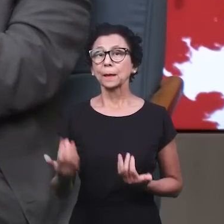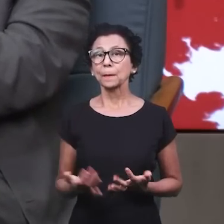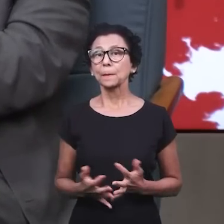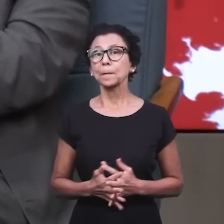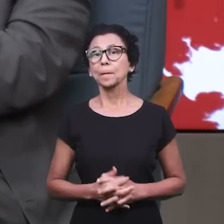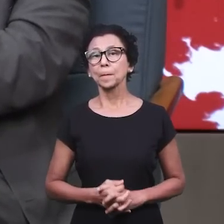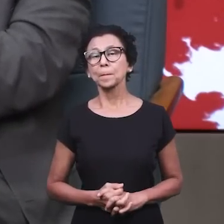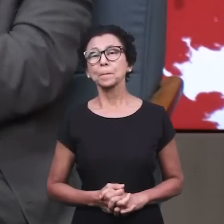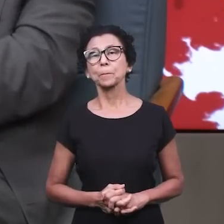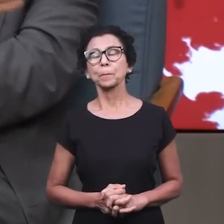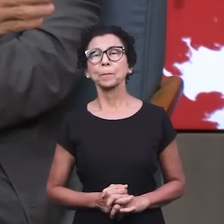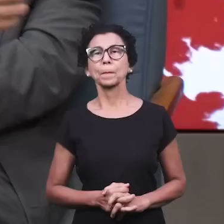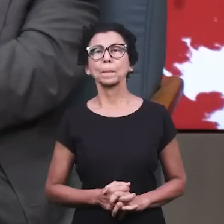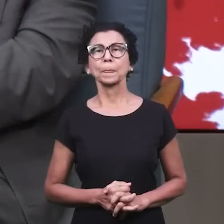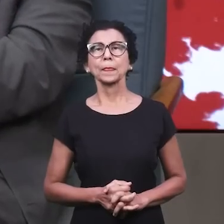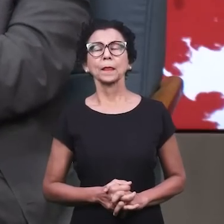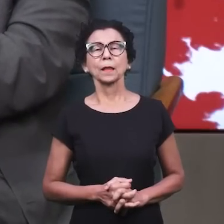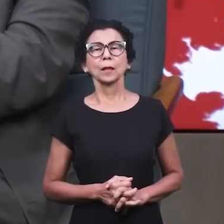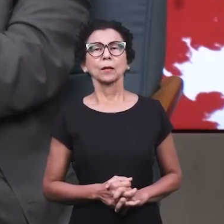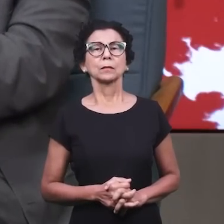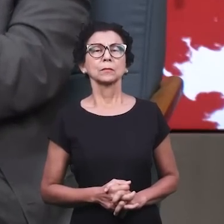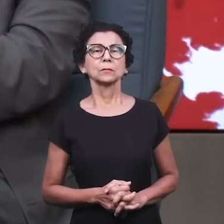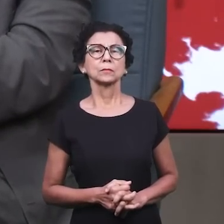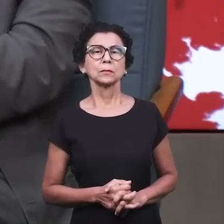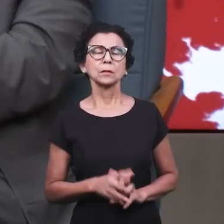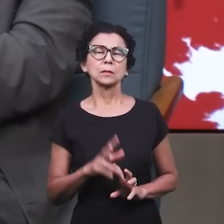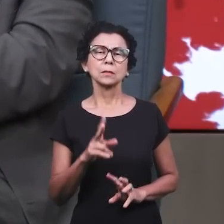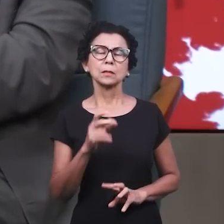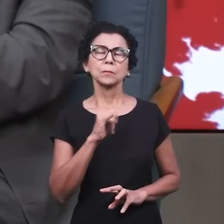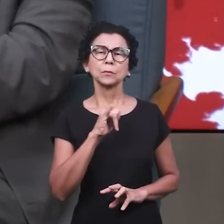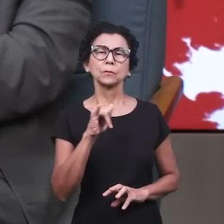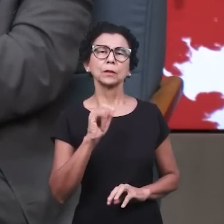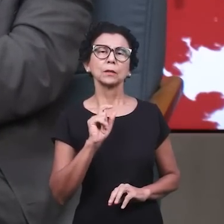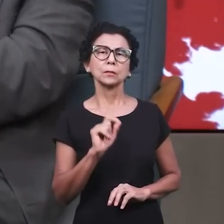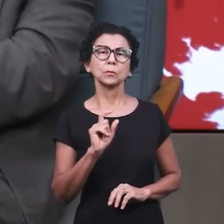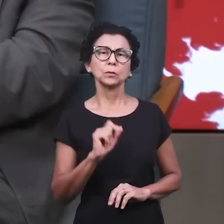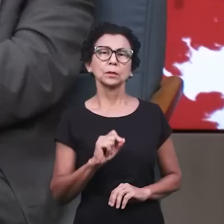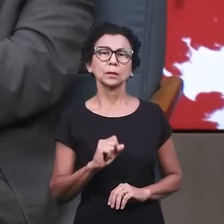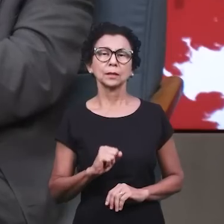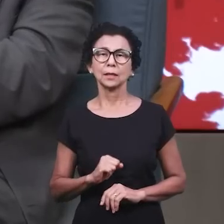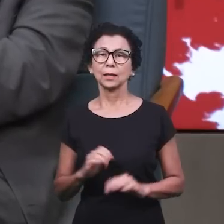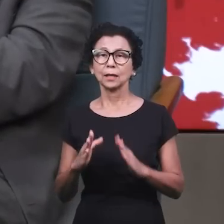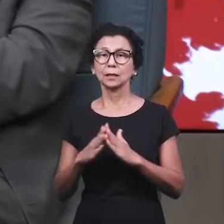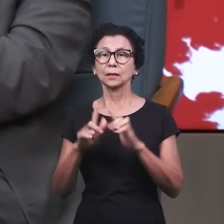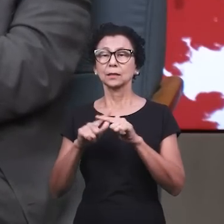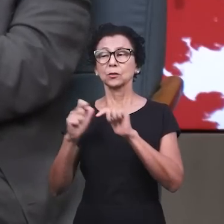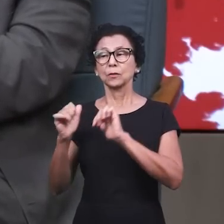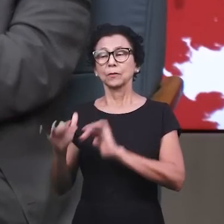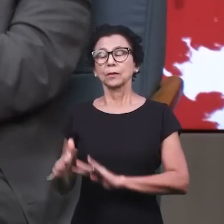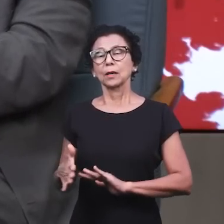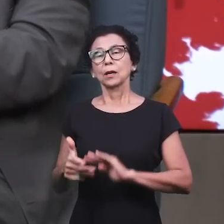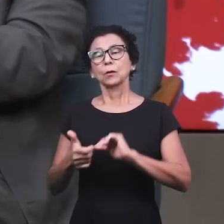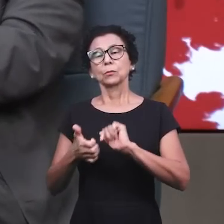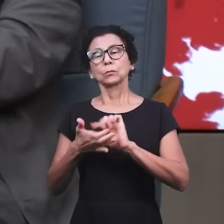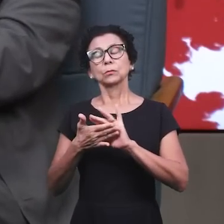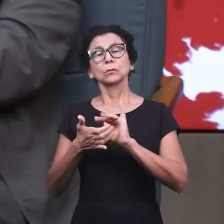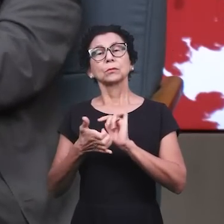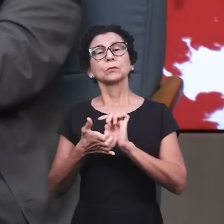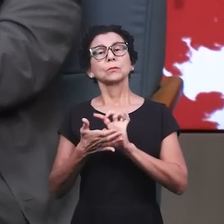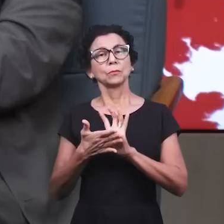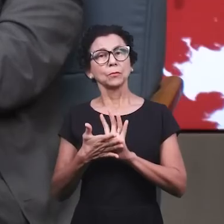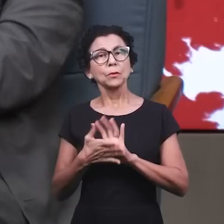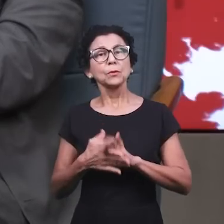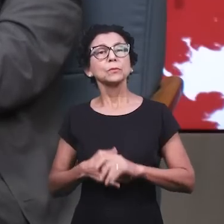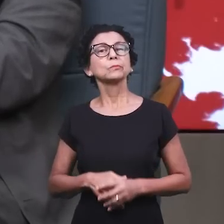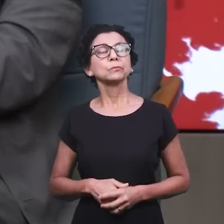louvor, nós sempre falamos nos nossos seminários, o louvor da igreja fiel. O louvor